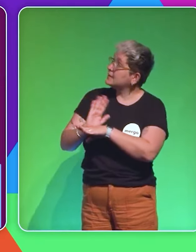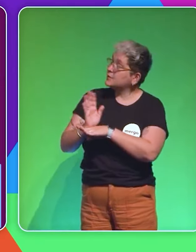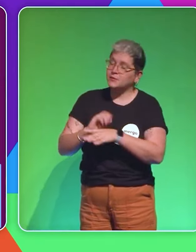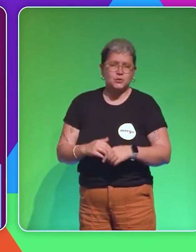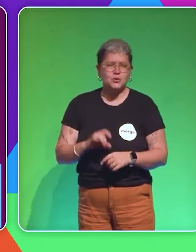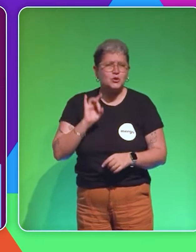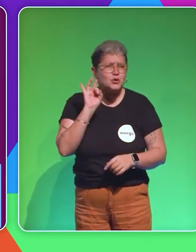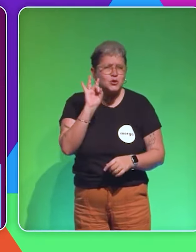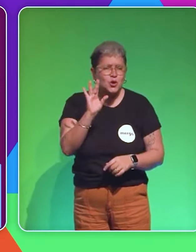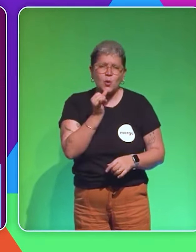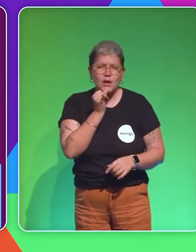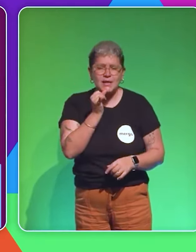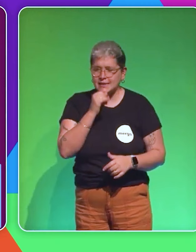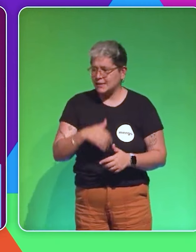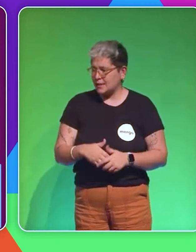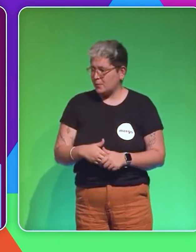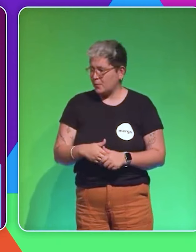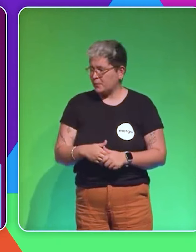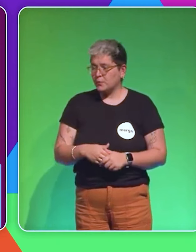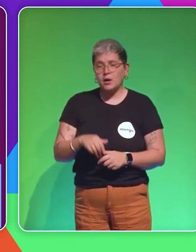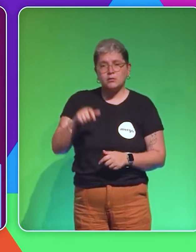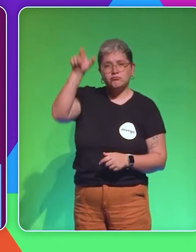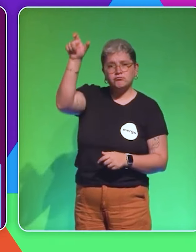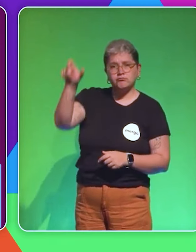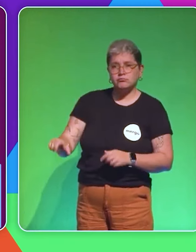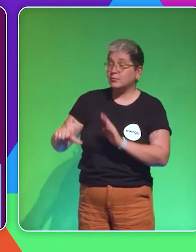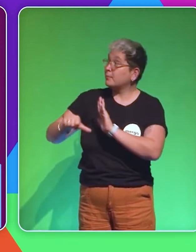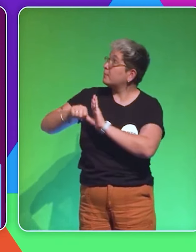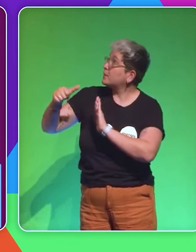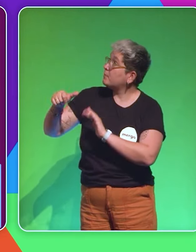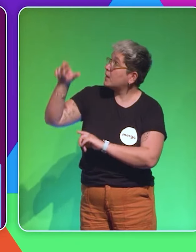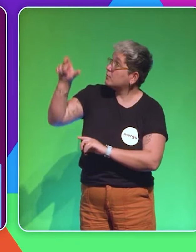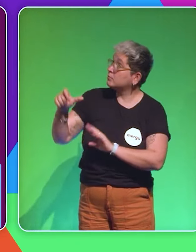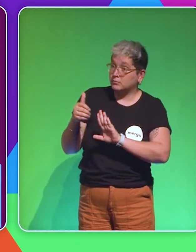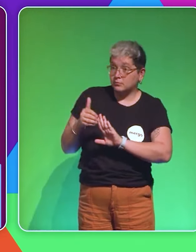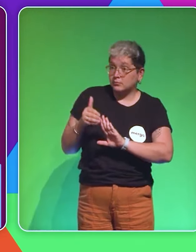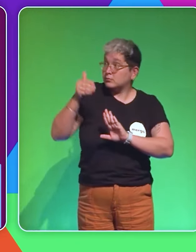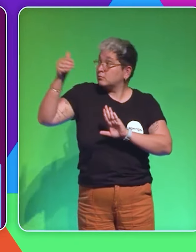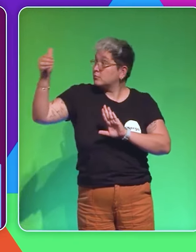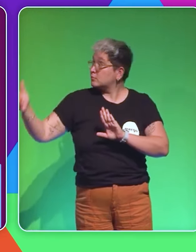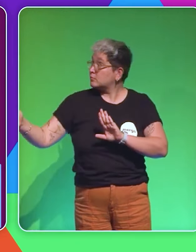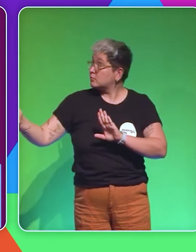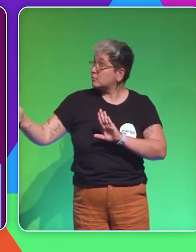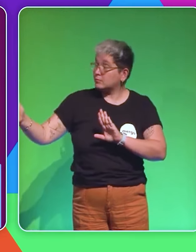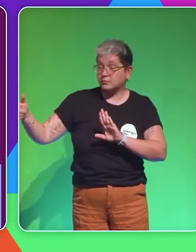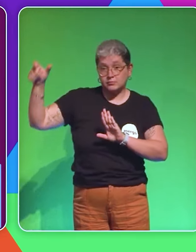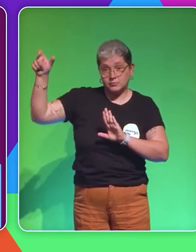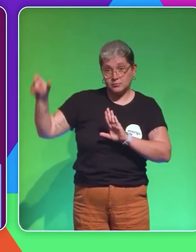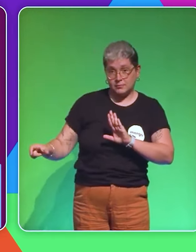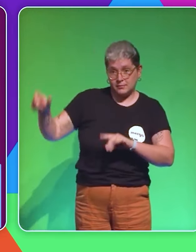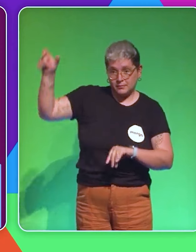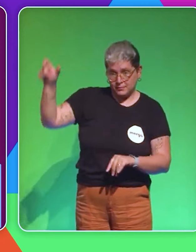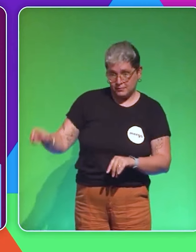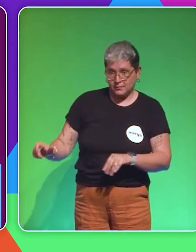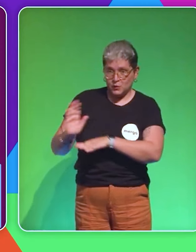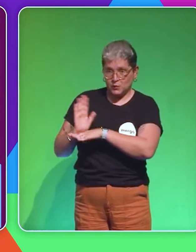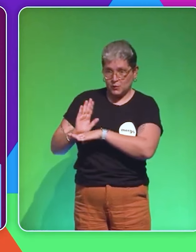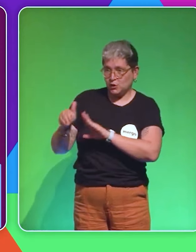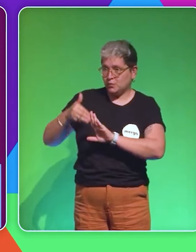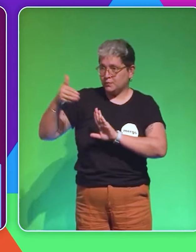ilustrar por exemplo os da primeira coluna começando ali da aqui da da direita de